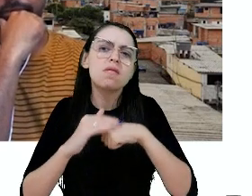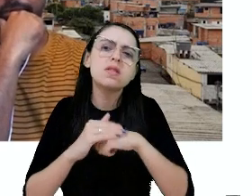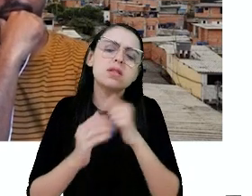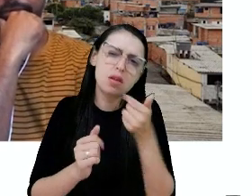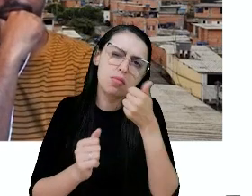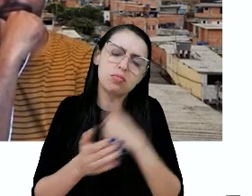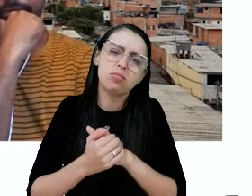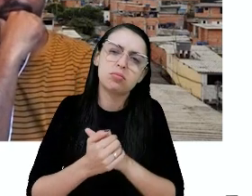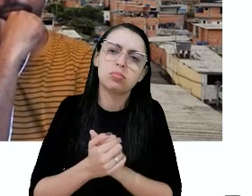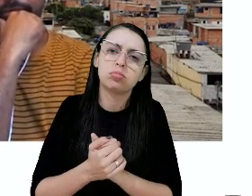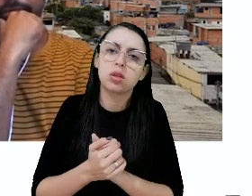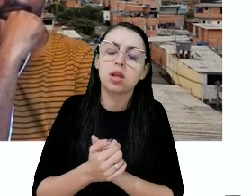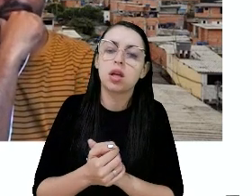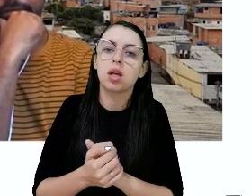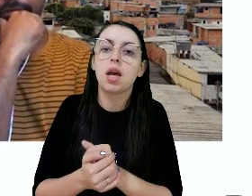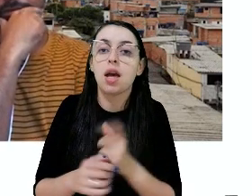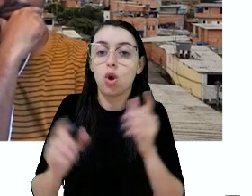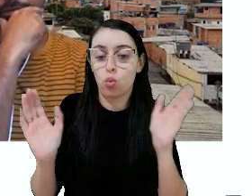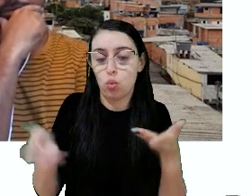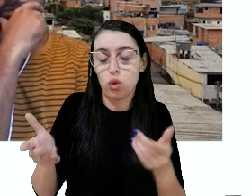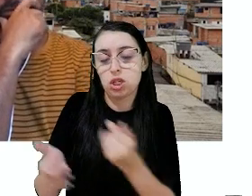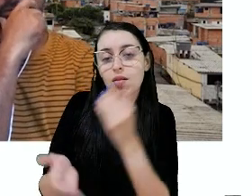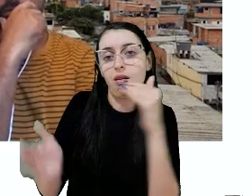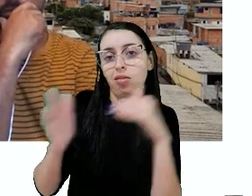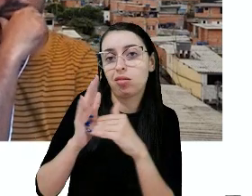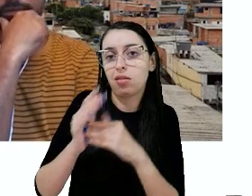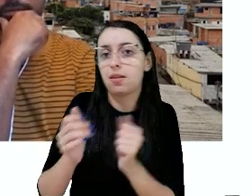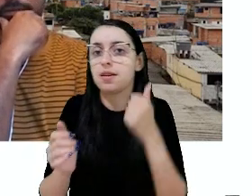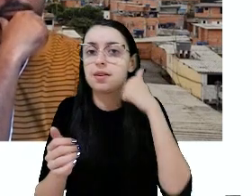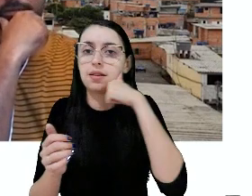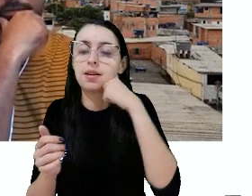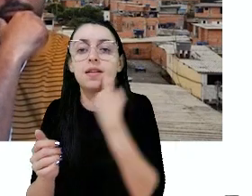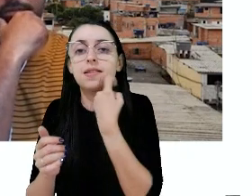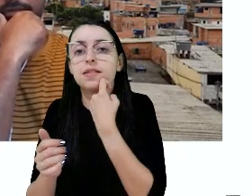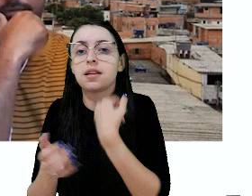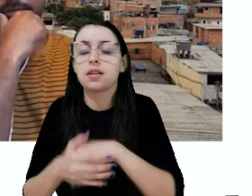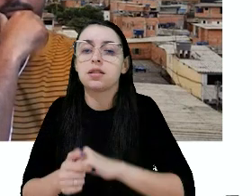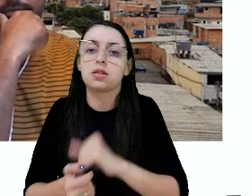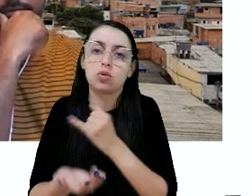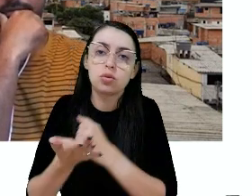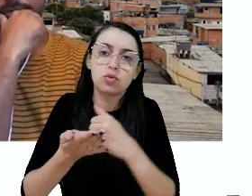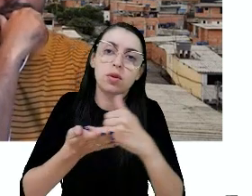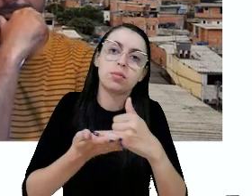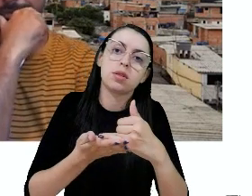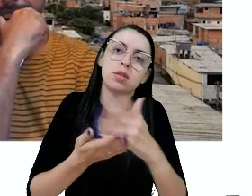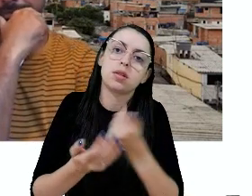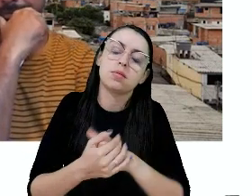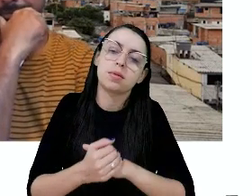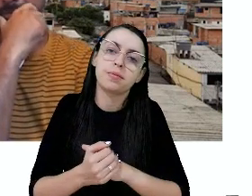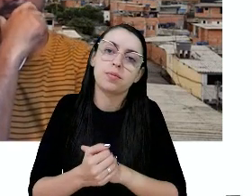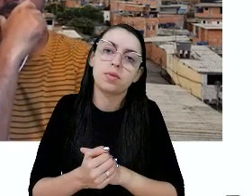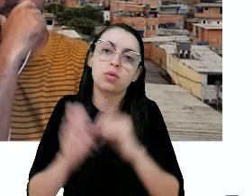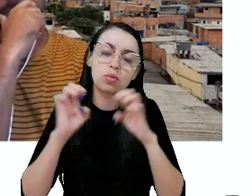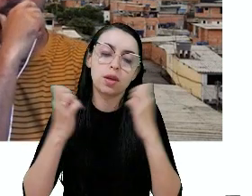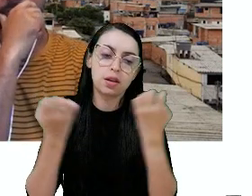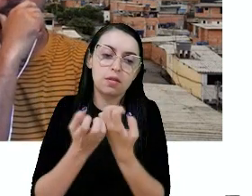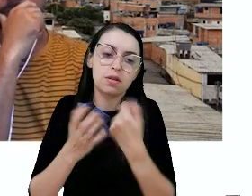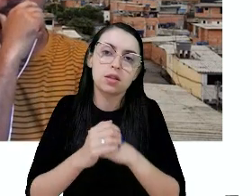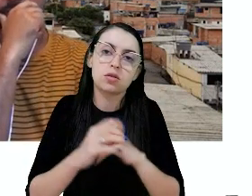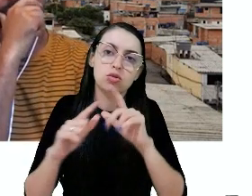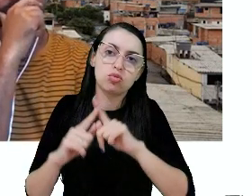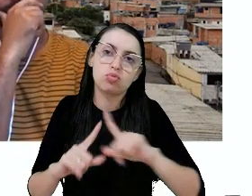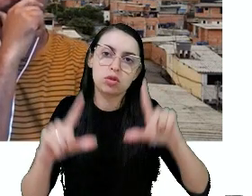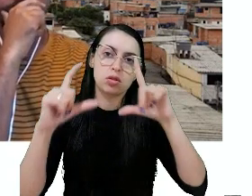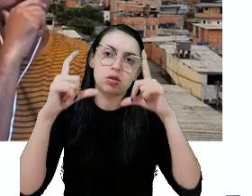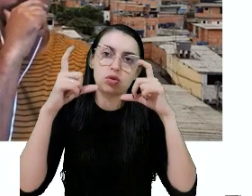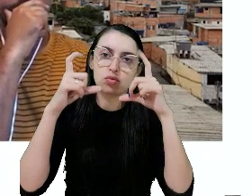até sexta-feira. Hoje nós vamos iniciar o nosso evento com uma